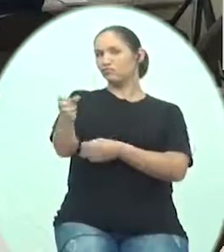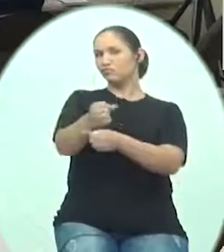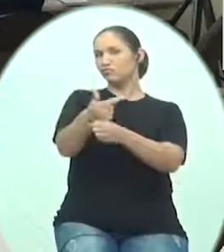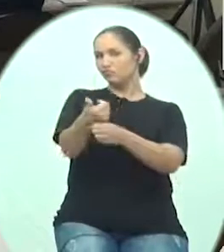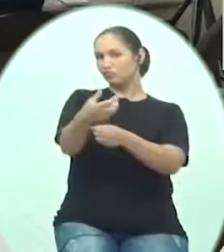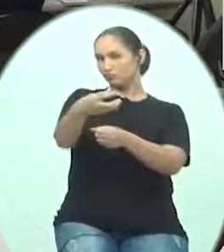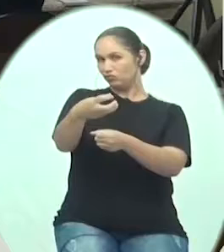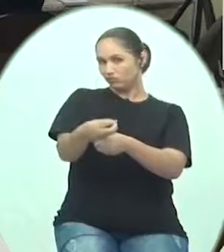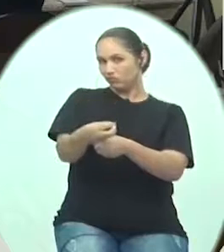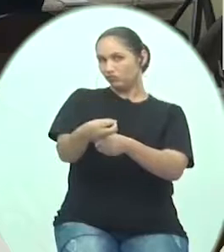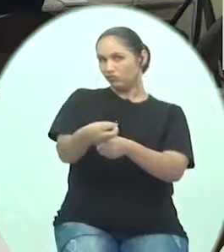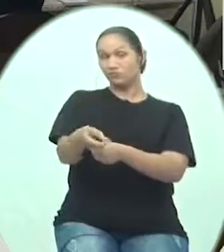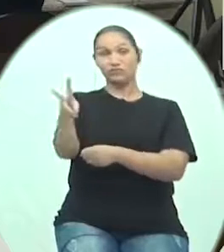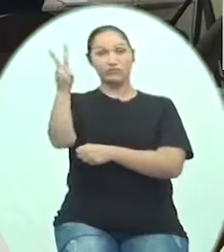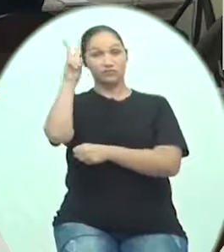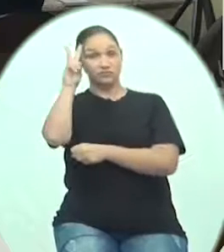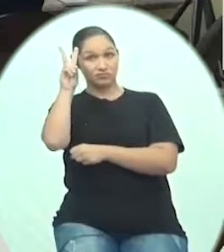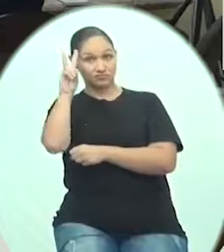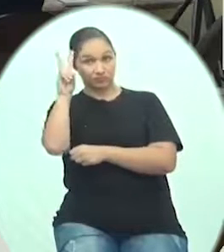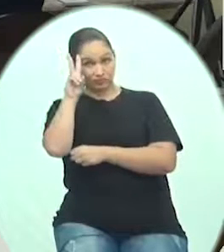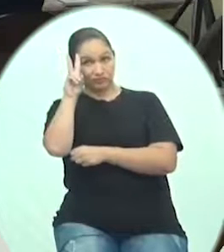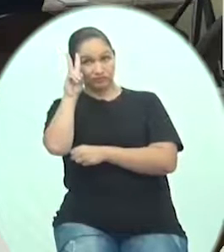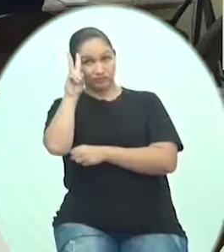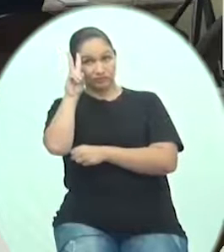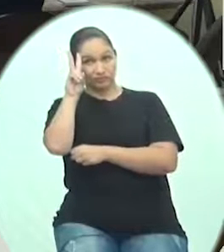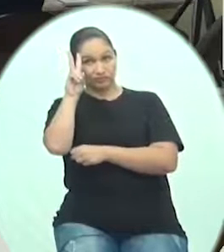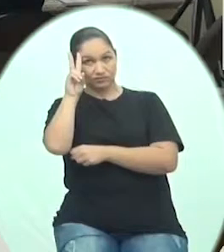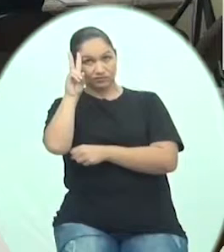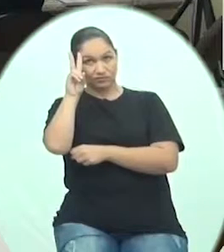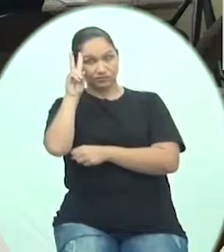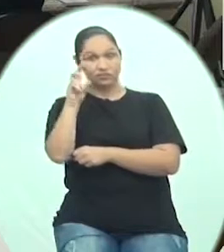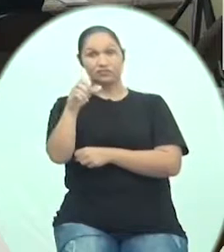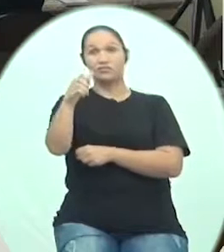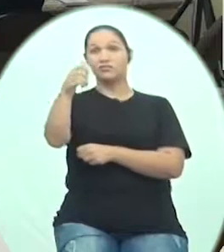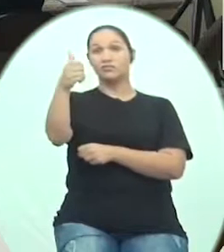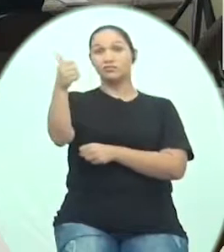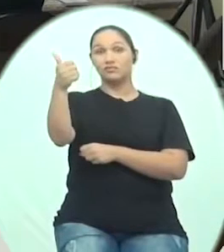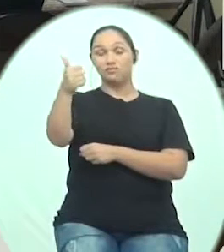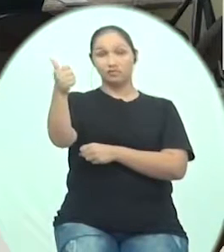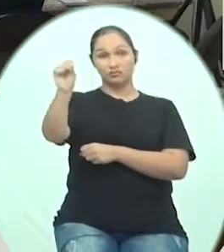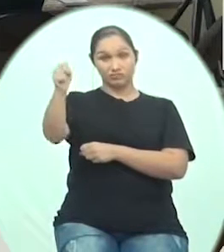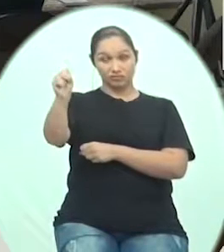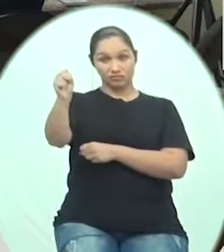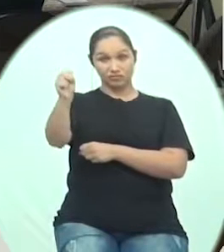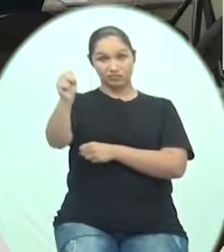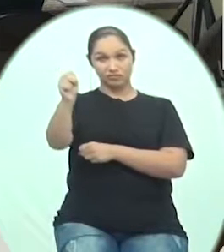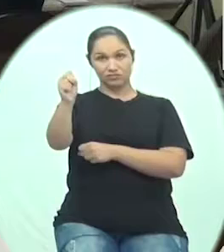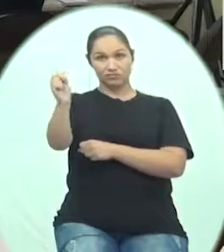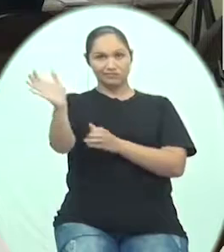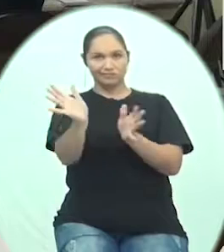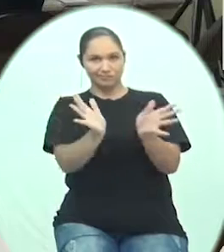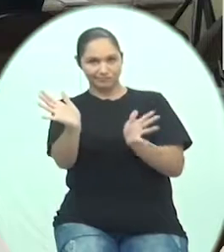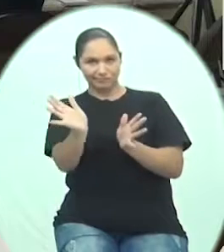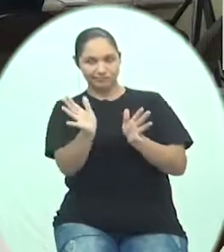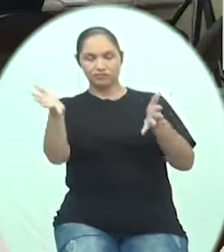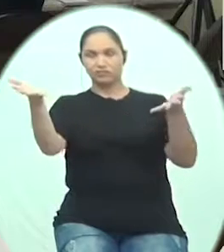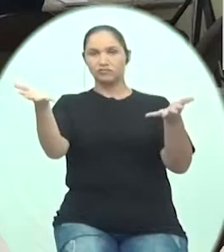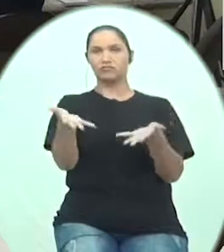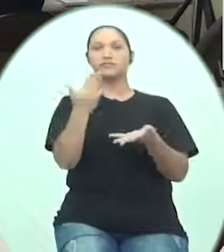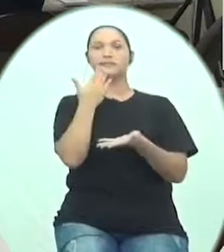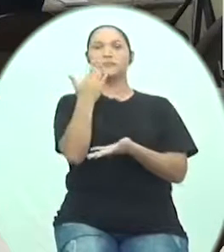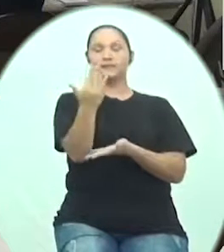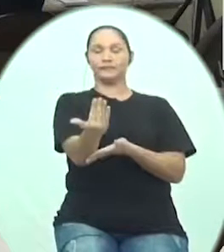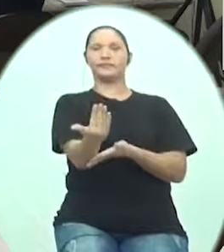sessão ordinária da quarta sessão Legislativa da 18ª legislatura nesse momento eh